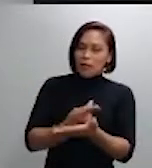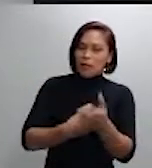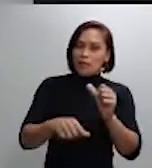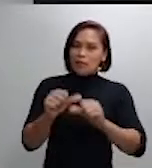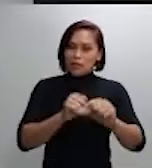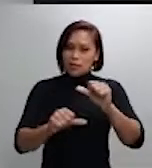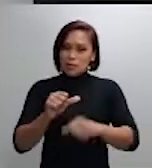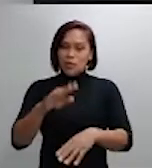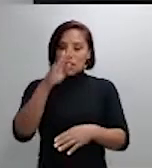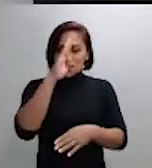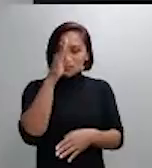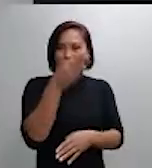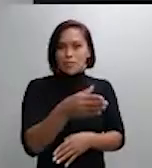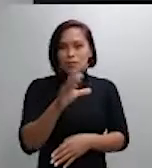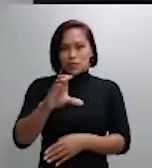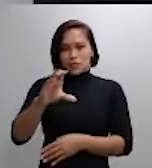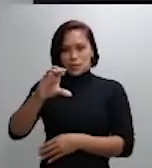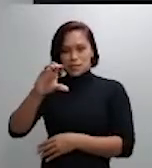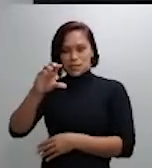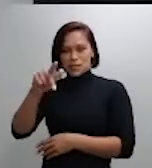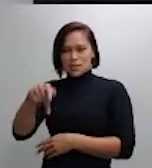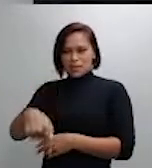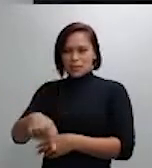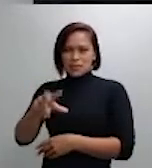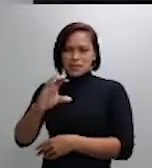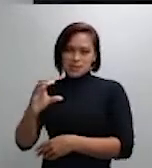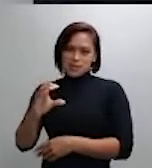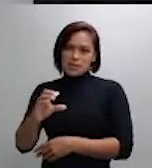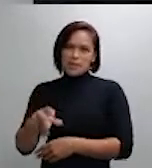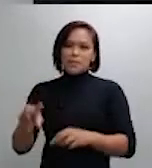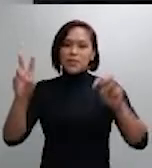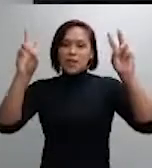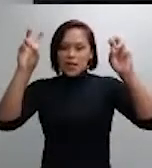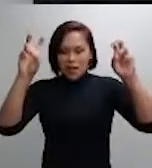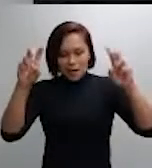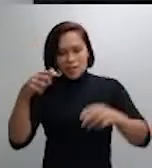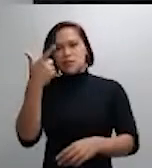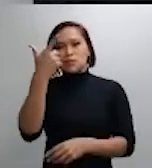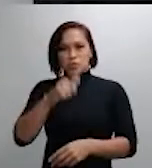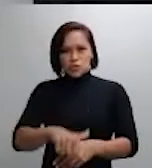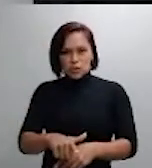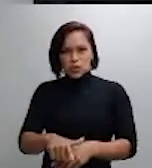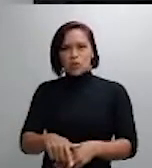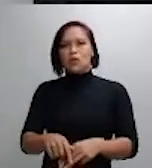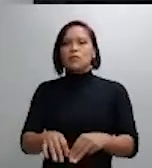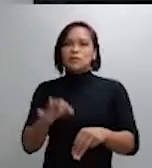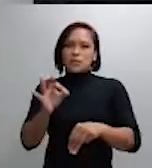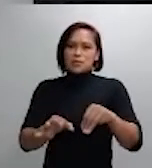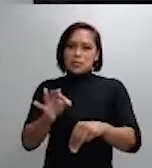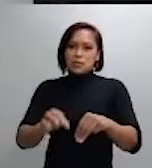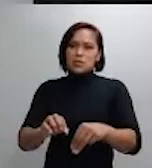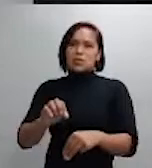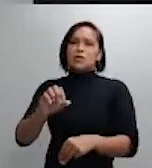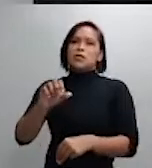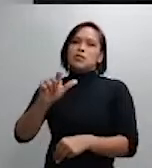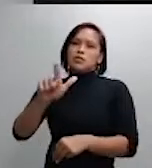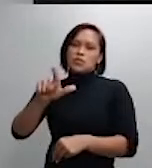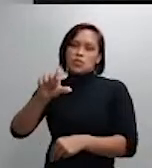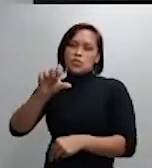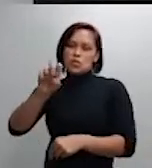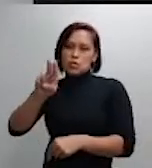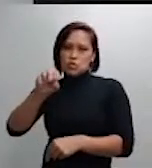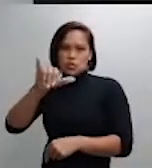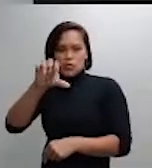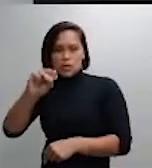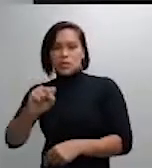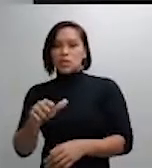CPC, novamente chamando a aspas ao ministro Luiz Fux, no primeiro congresso